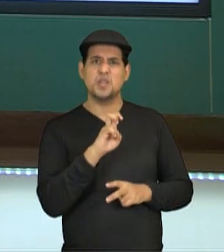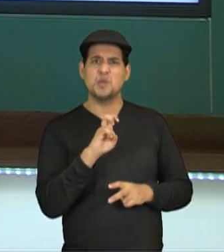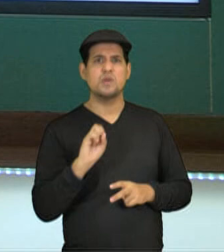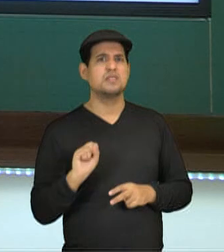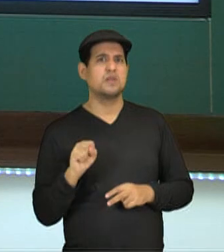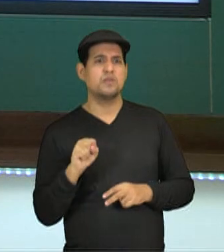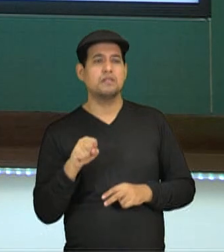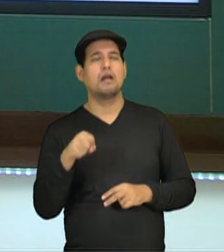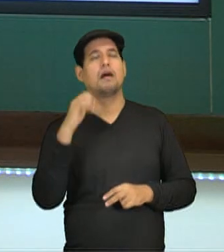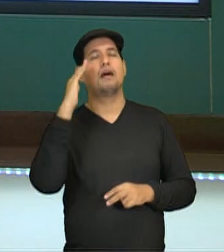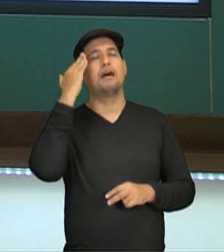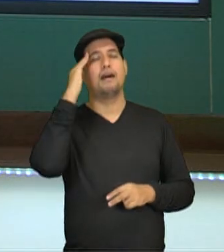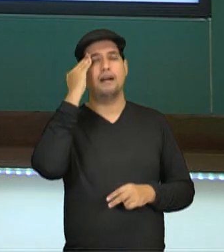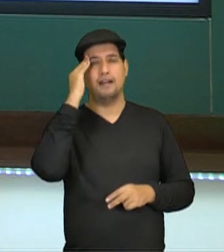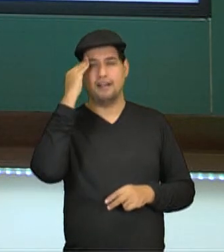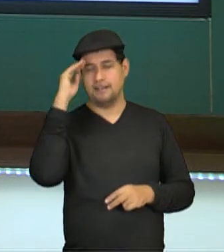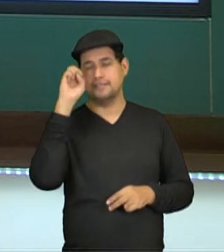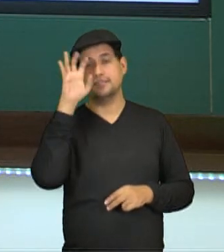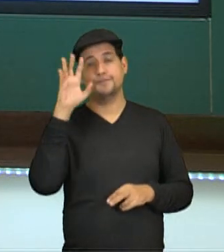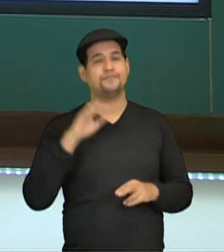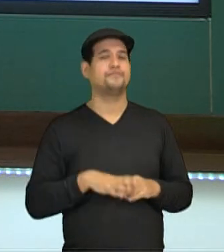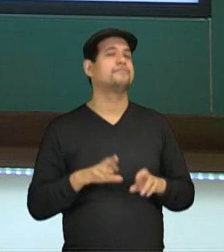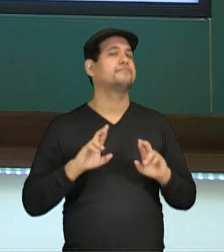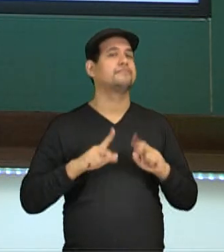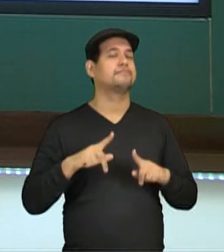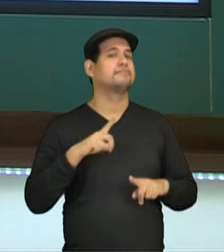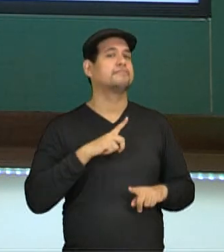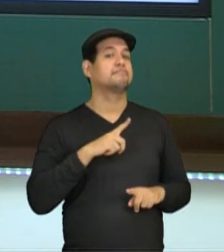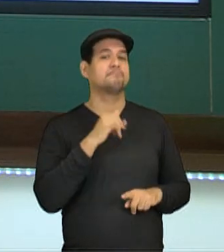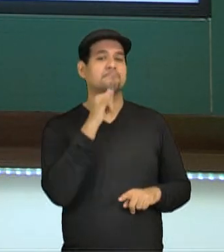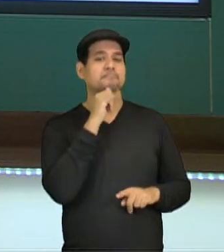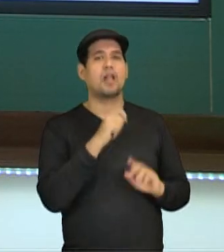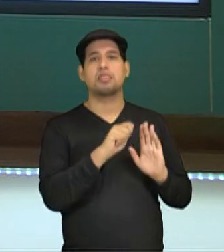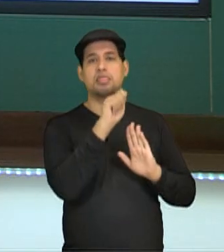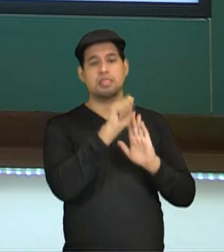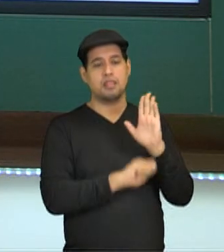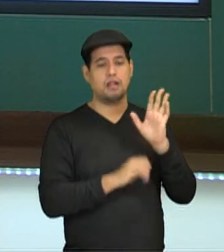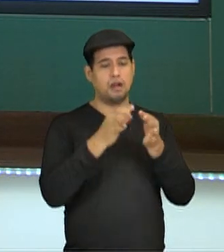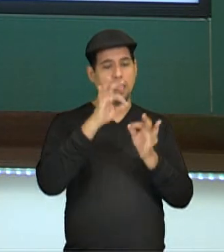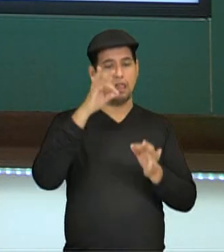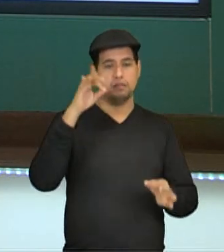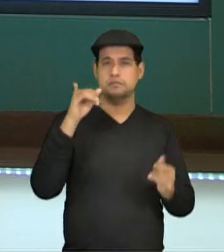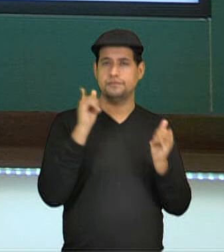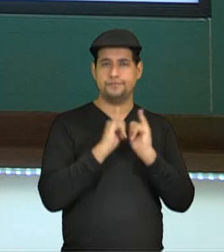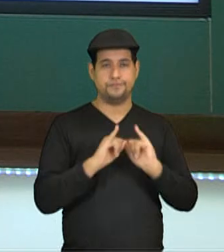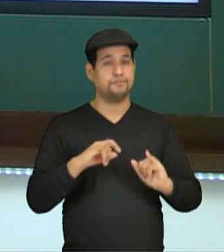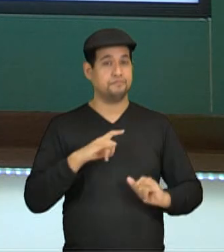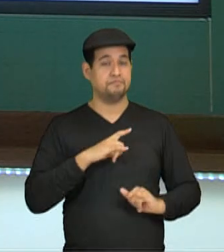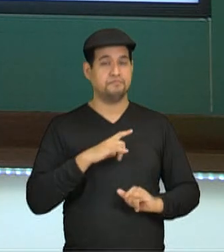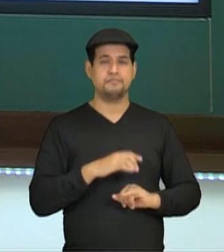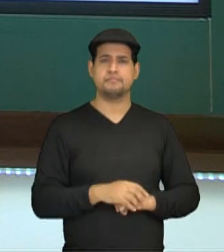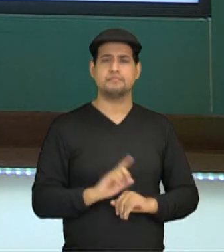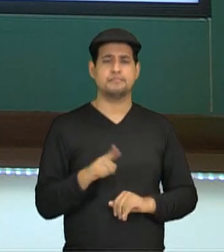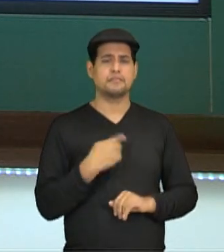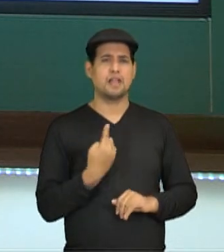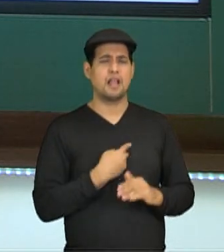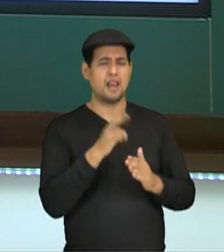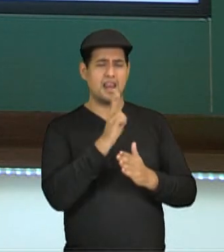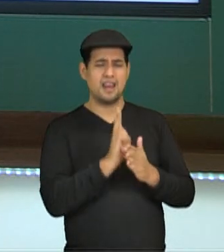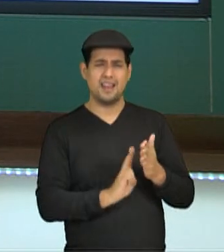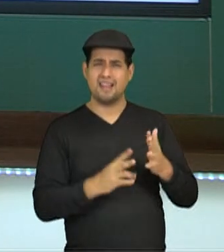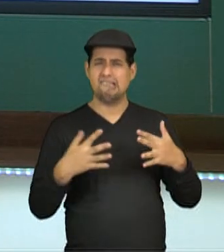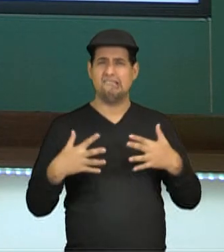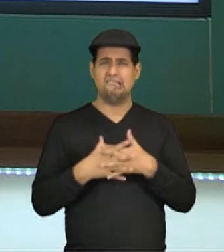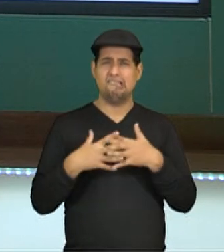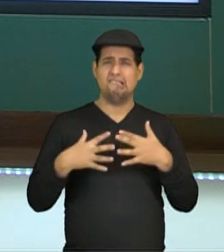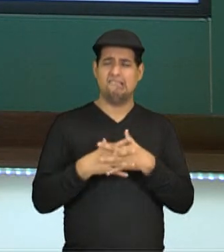segundos, você já entende. Diferente do que se tivesse escrito um texto com todas essas informações. A gente ia ler e ia se perder no